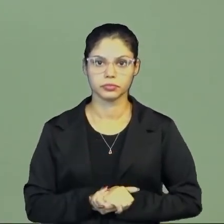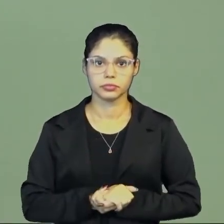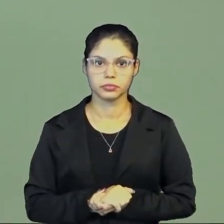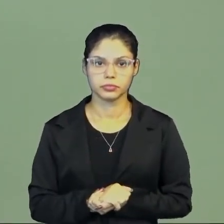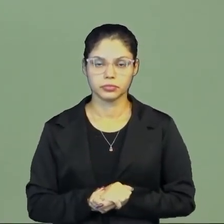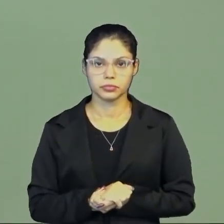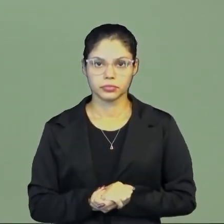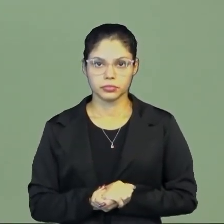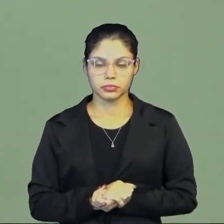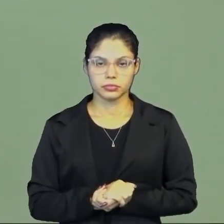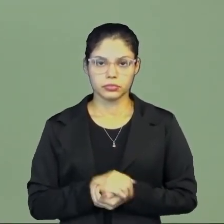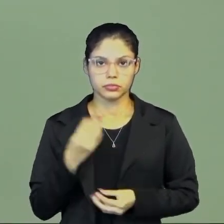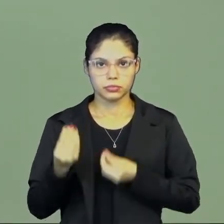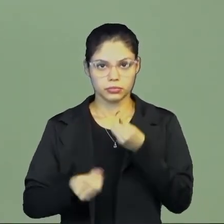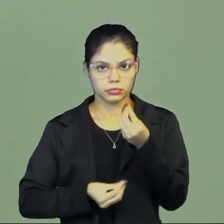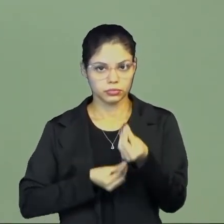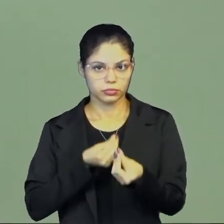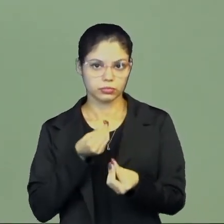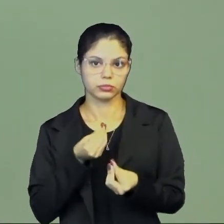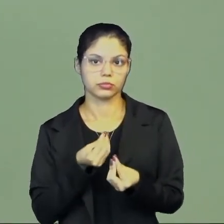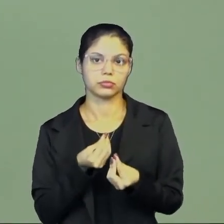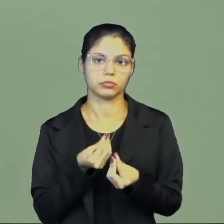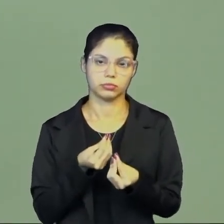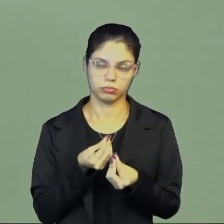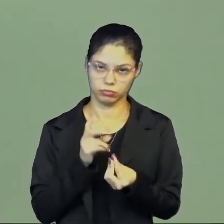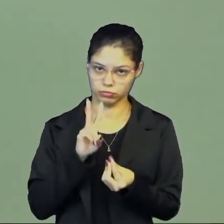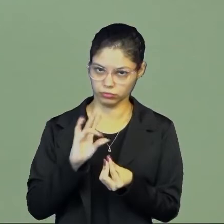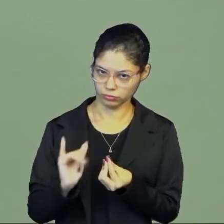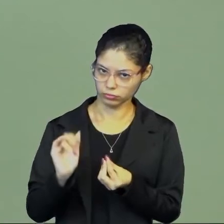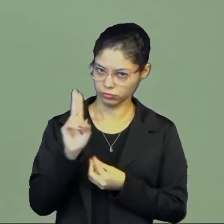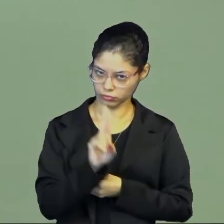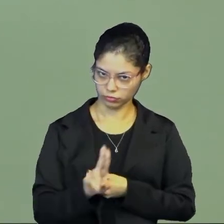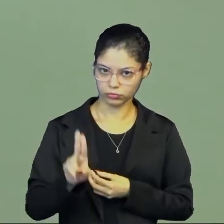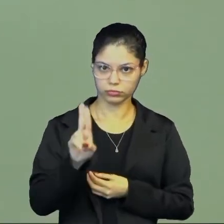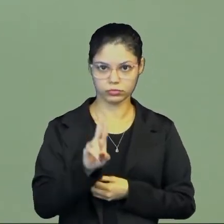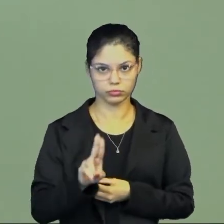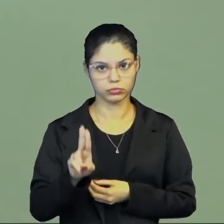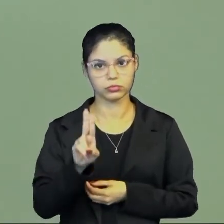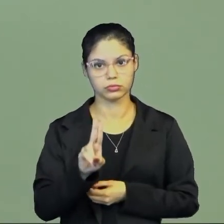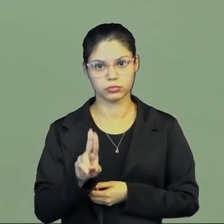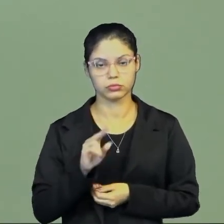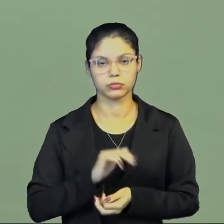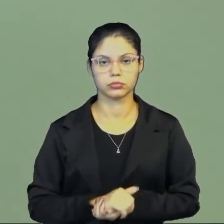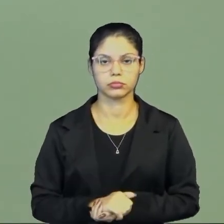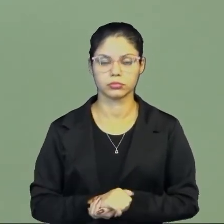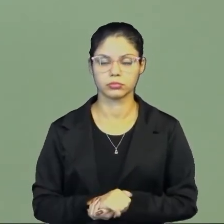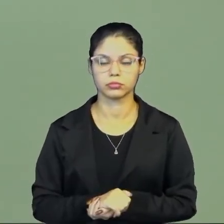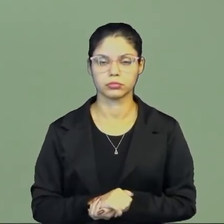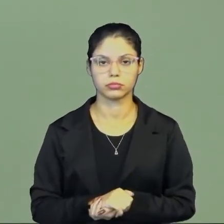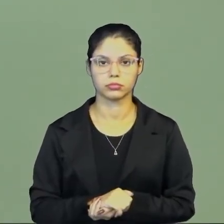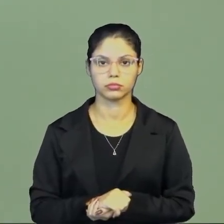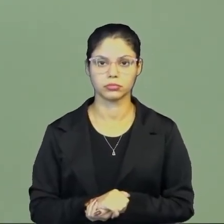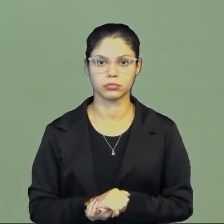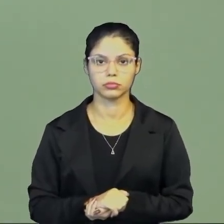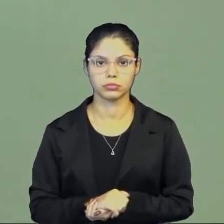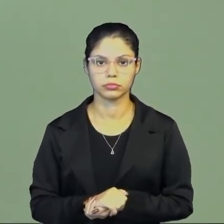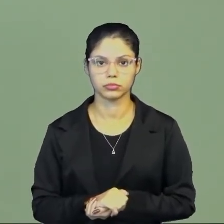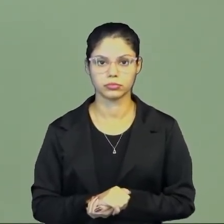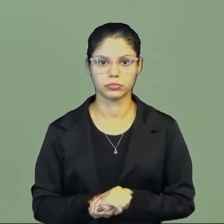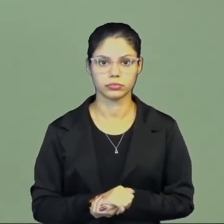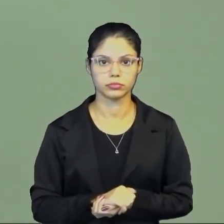né? Depende da concepção de quem vai fazer e quem vai passar a